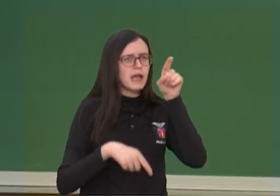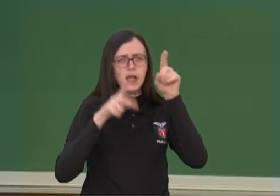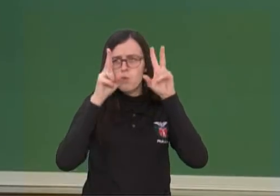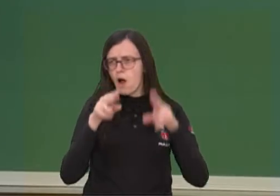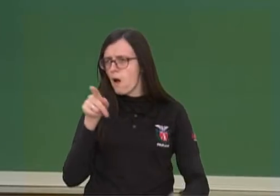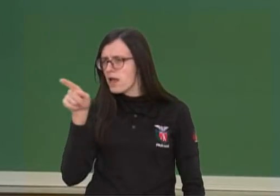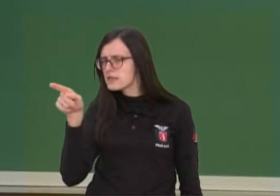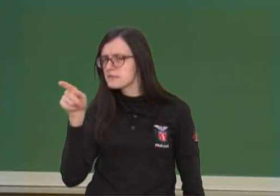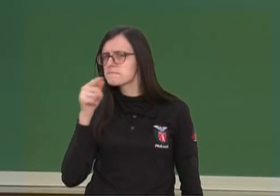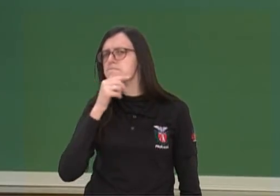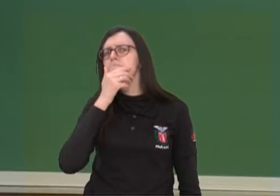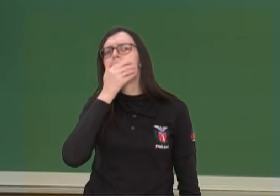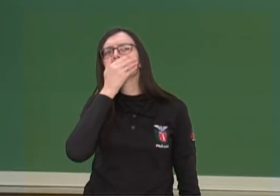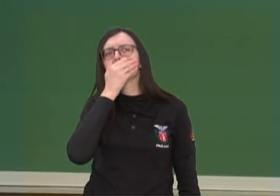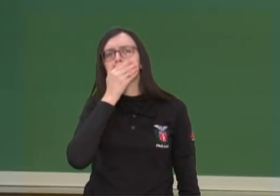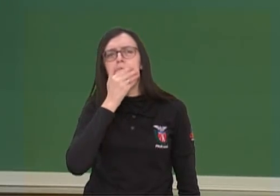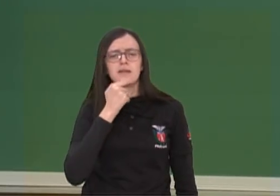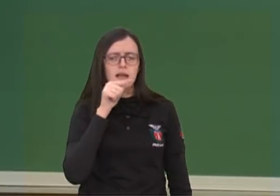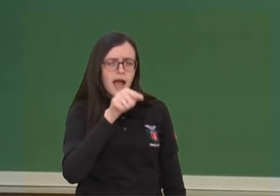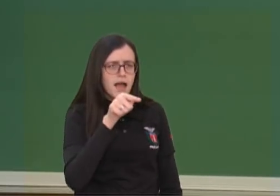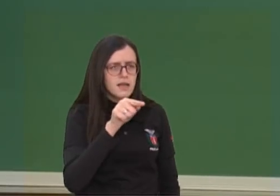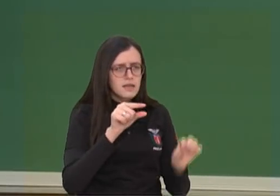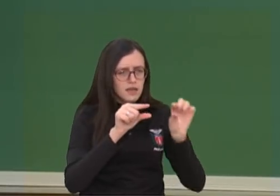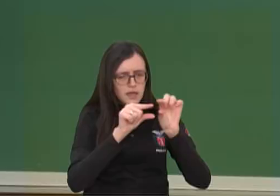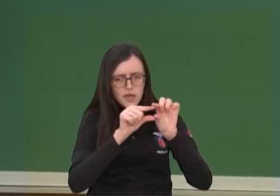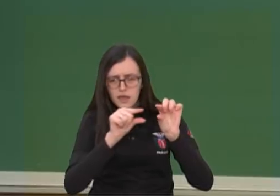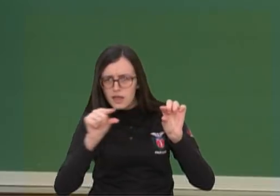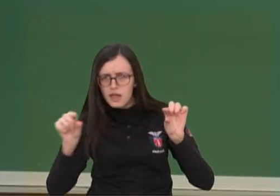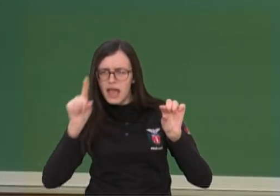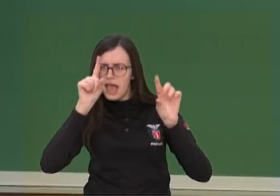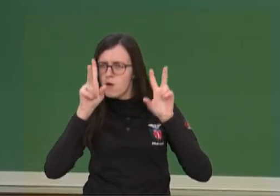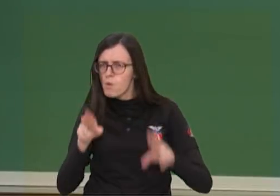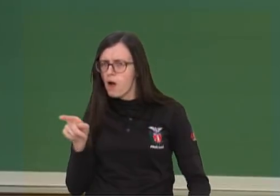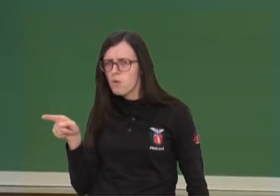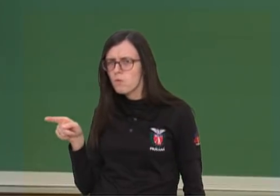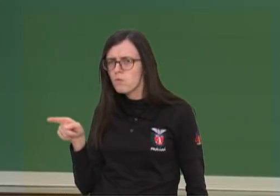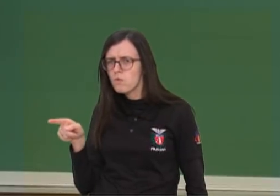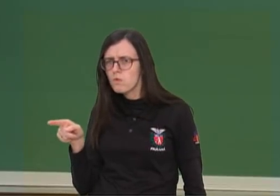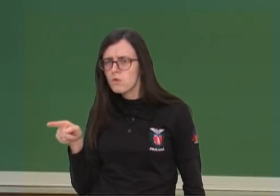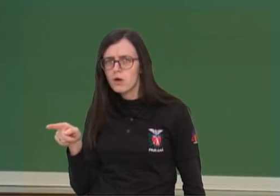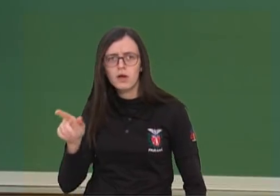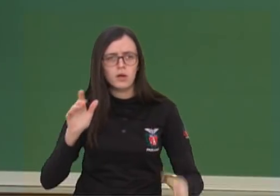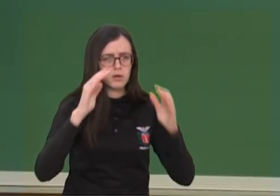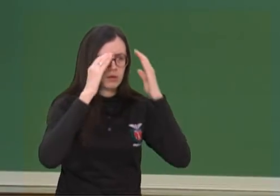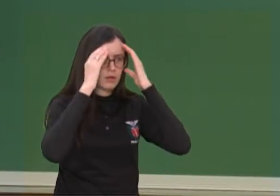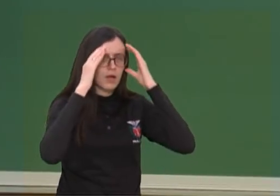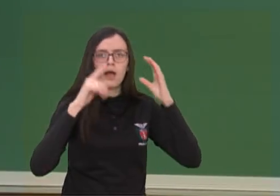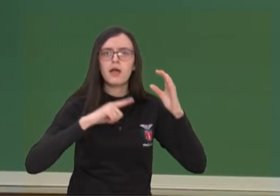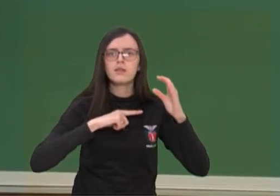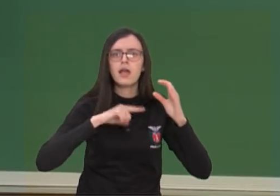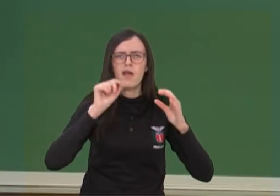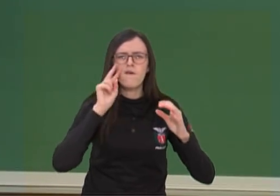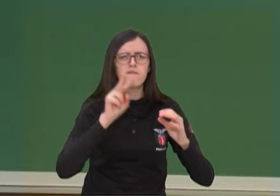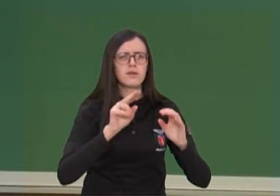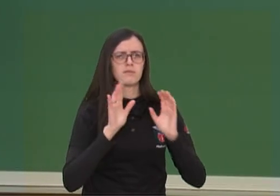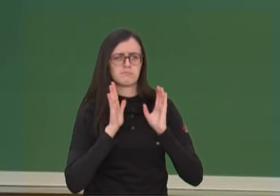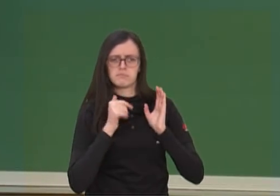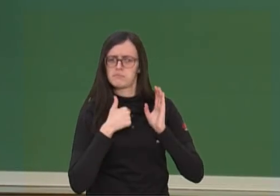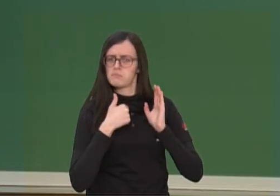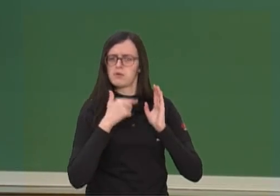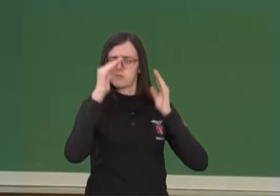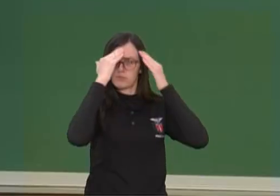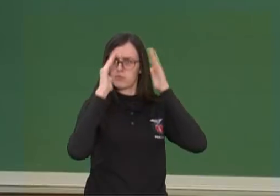essa? E essa aqui é igual a essa? Ai, professora, mas tem um sinal ali que eu não